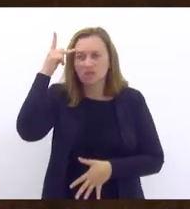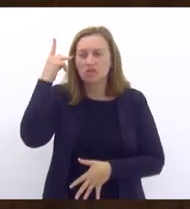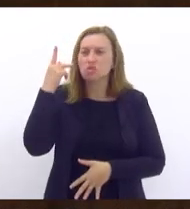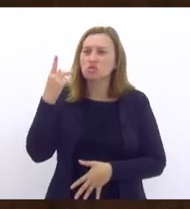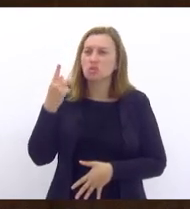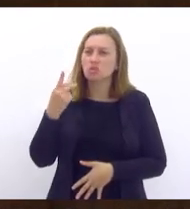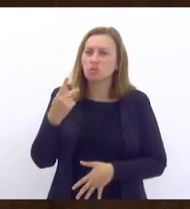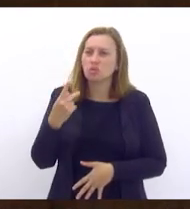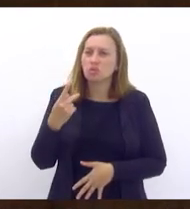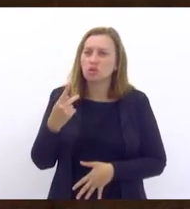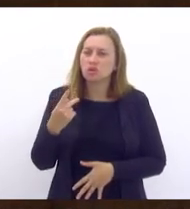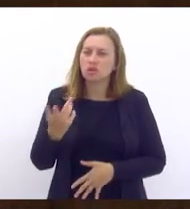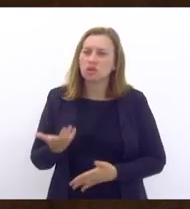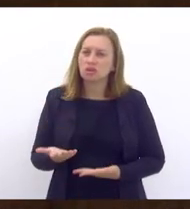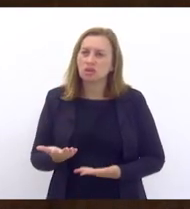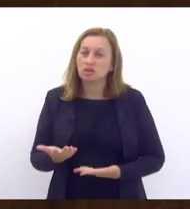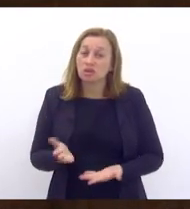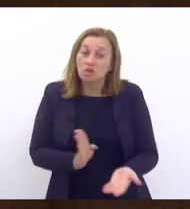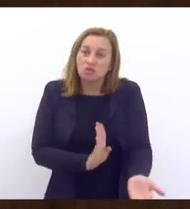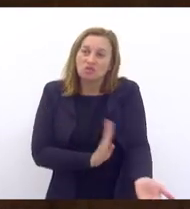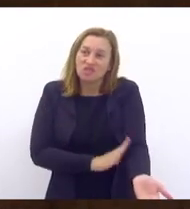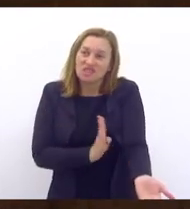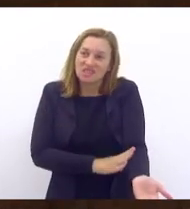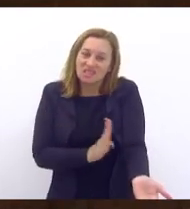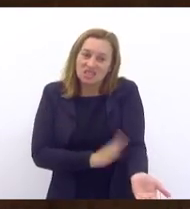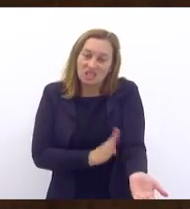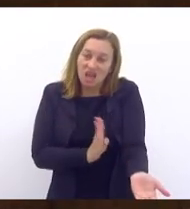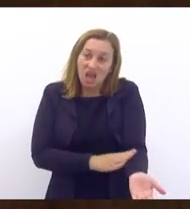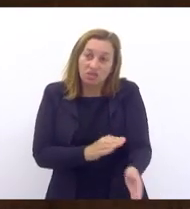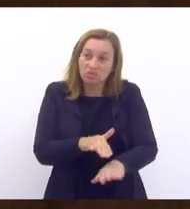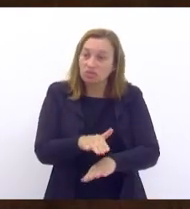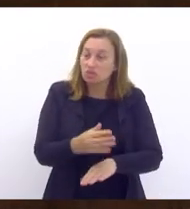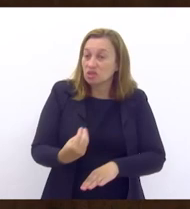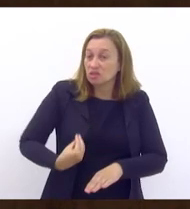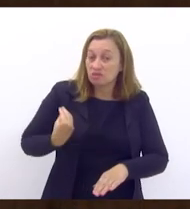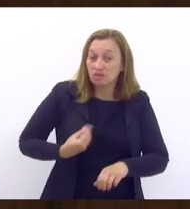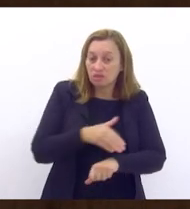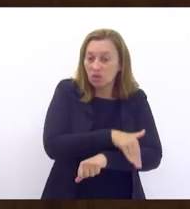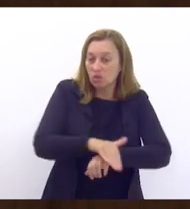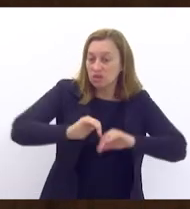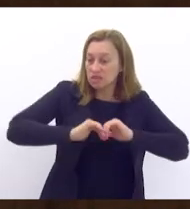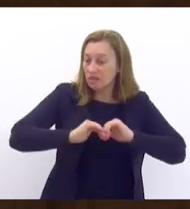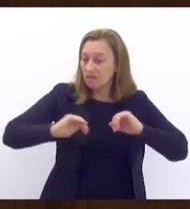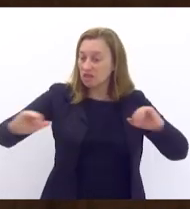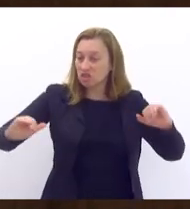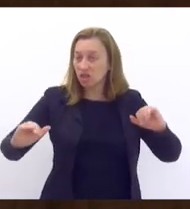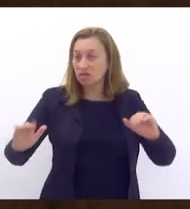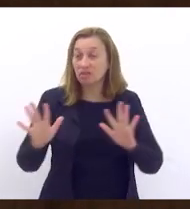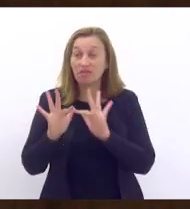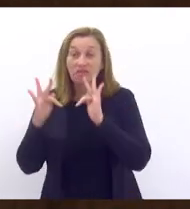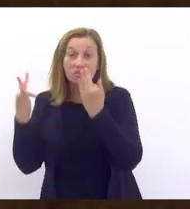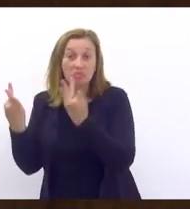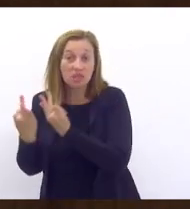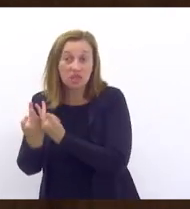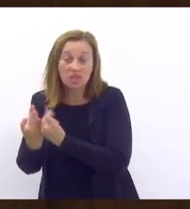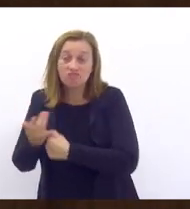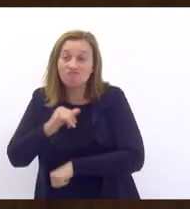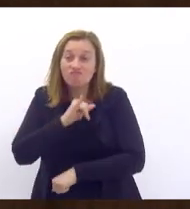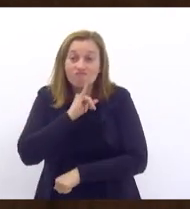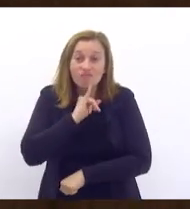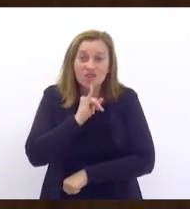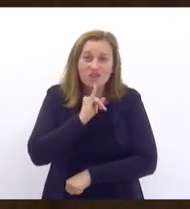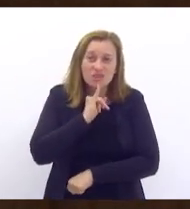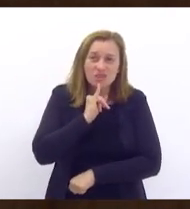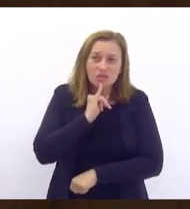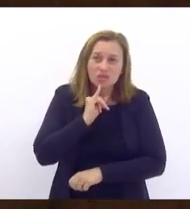que estão naquela situação, que romperam seus laços familiares, afetivos, e que, infelizmente,